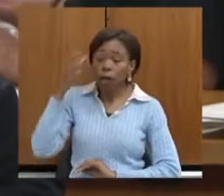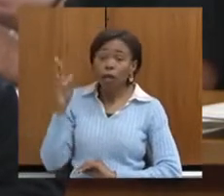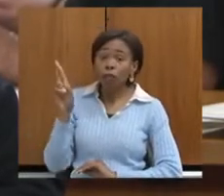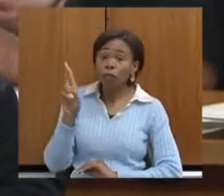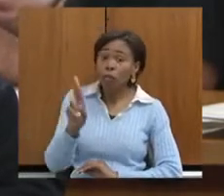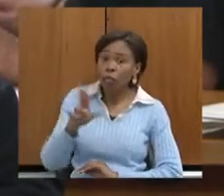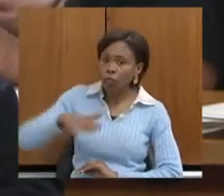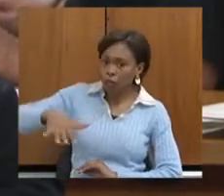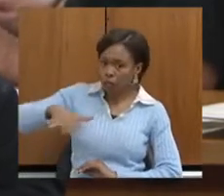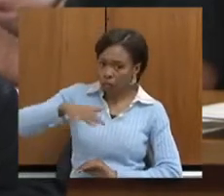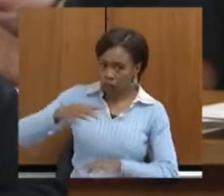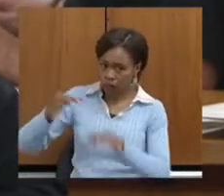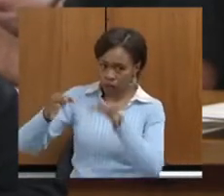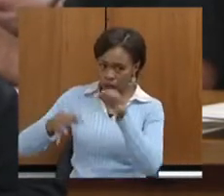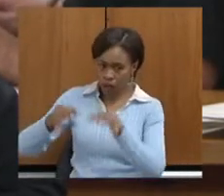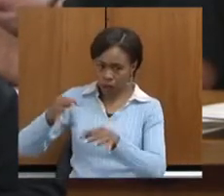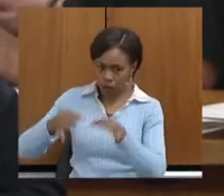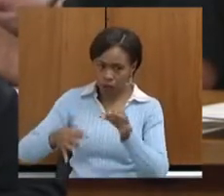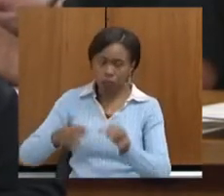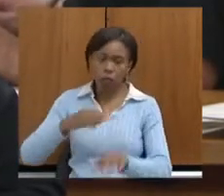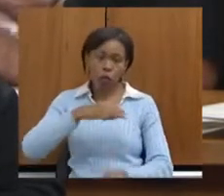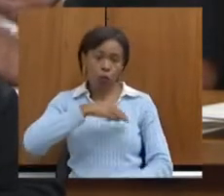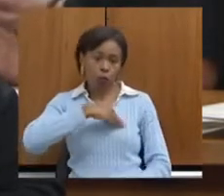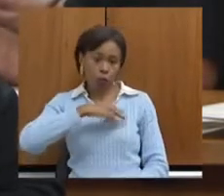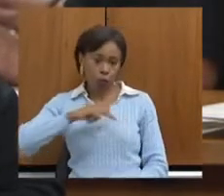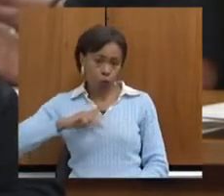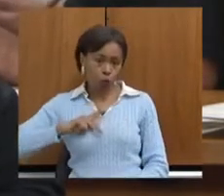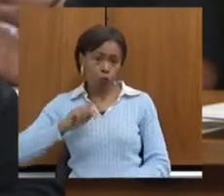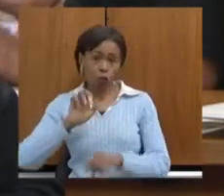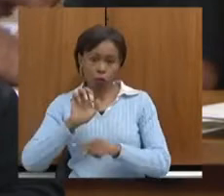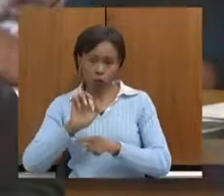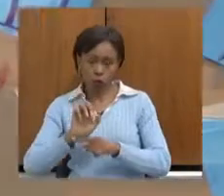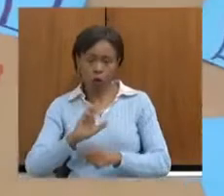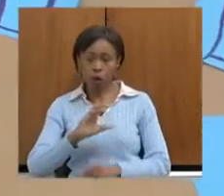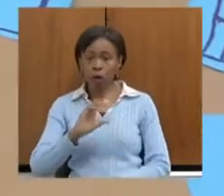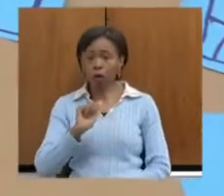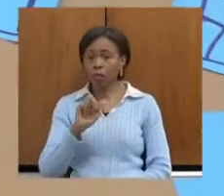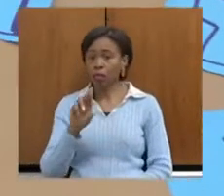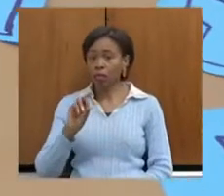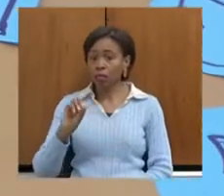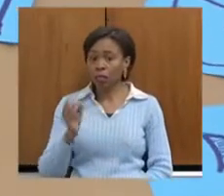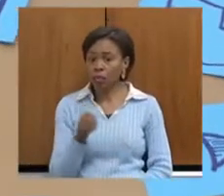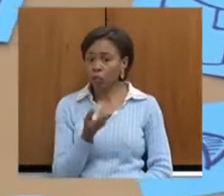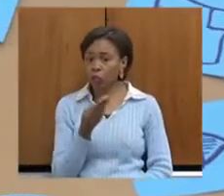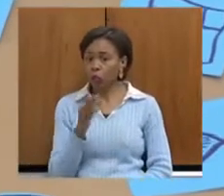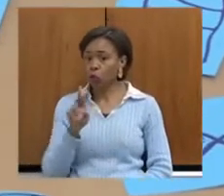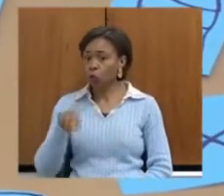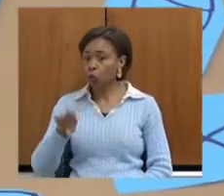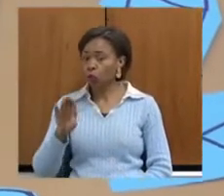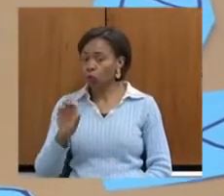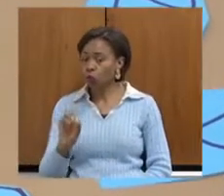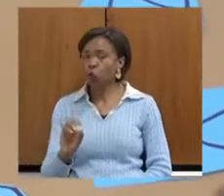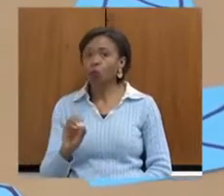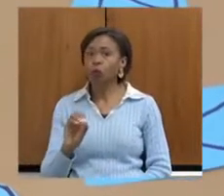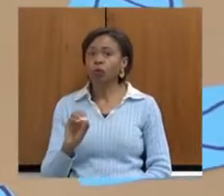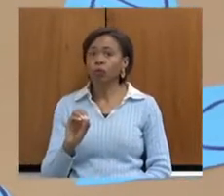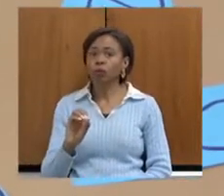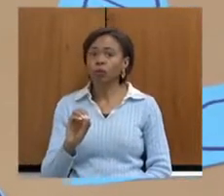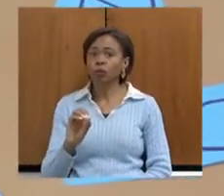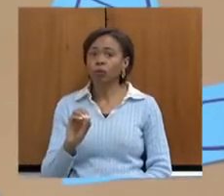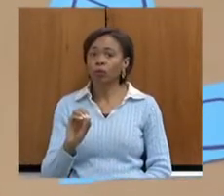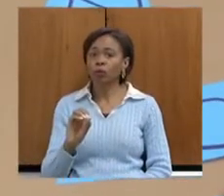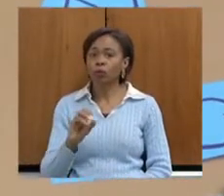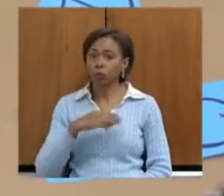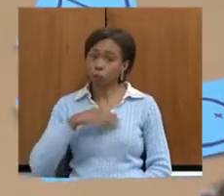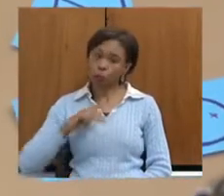e cumprimentar os membros do ministério público estadual Doutor Carlos Bruno Stereo Público Federal Doutor Carlos Bruno esse